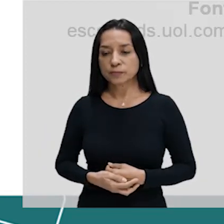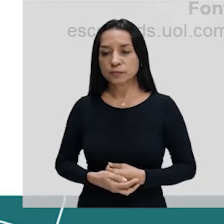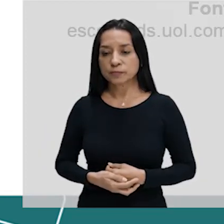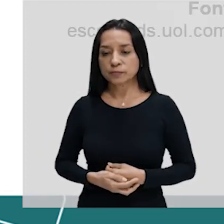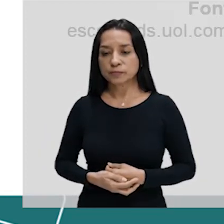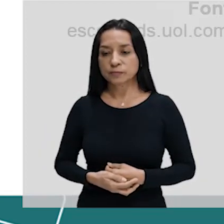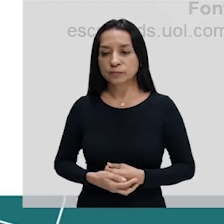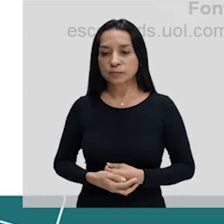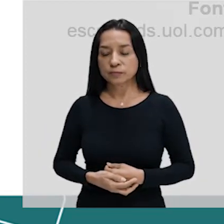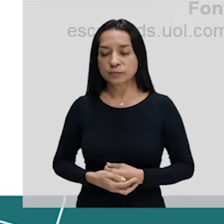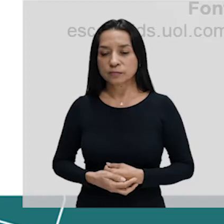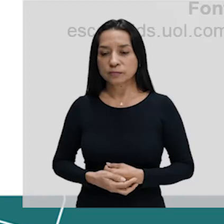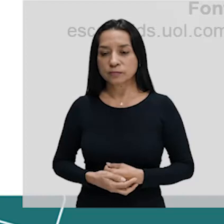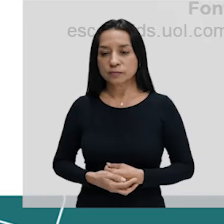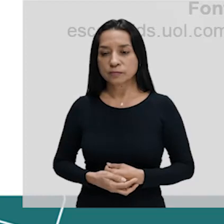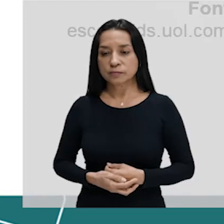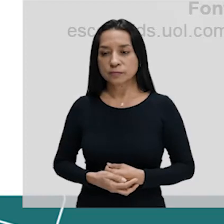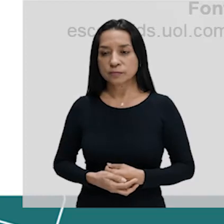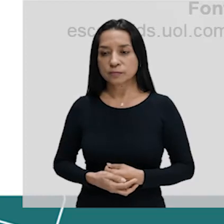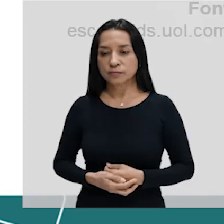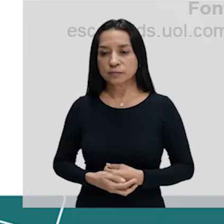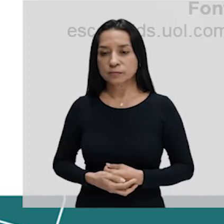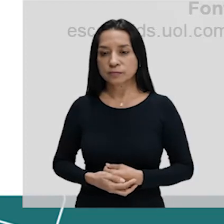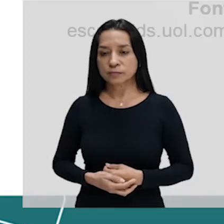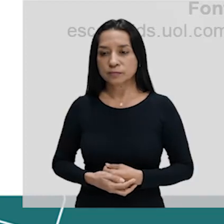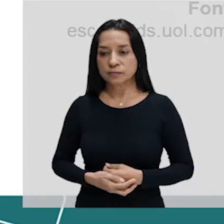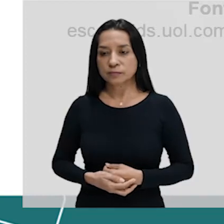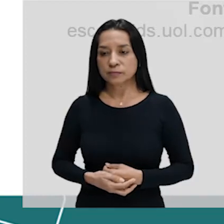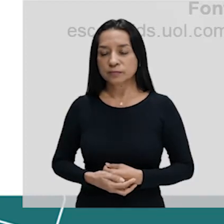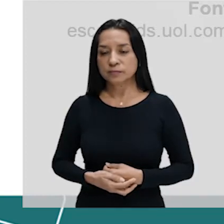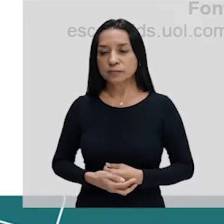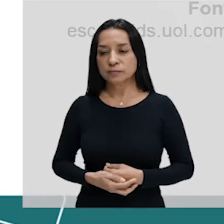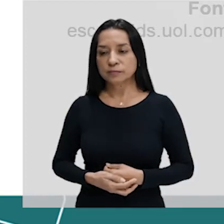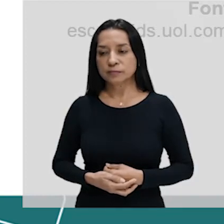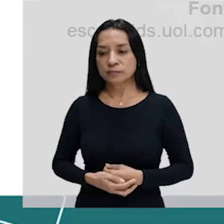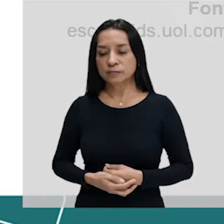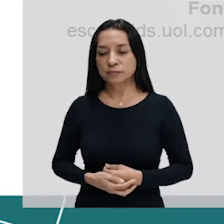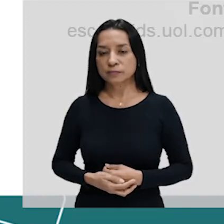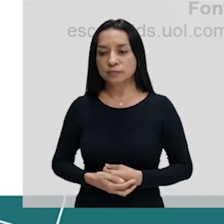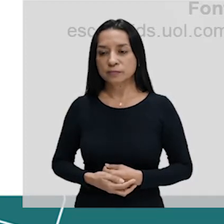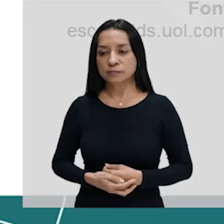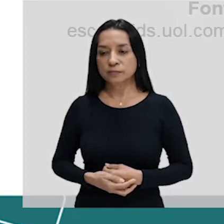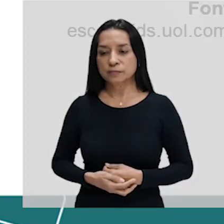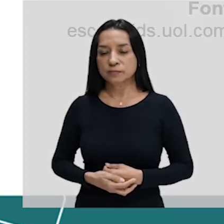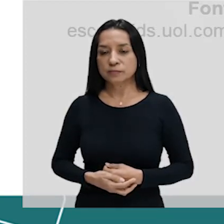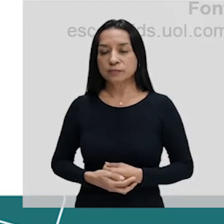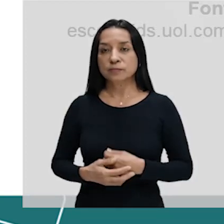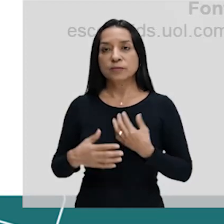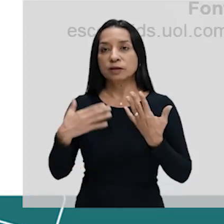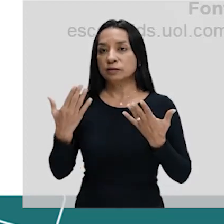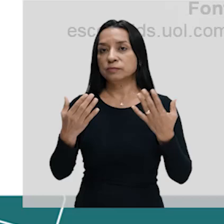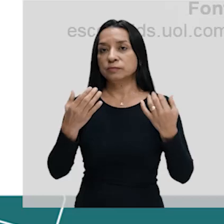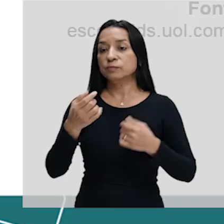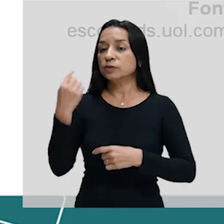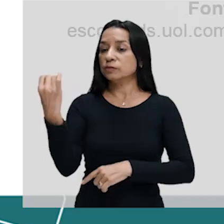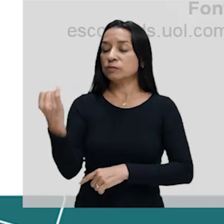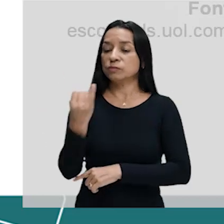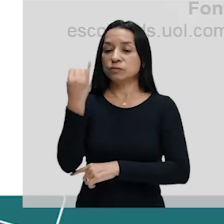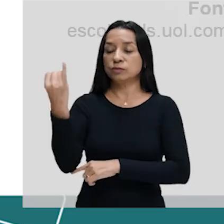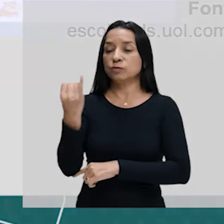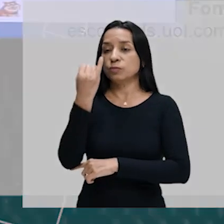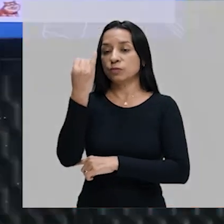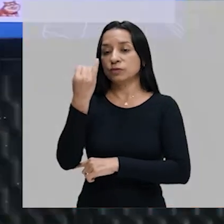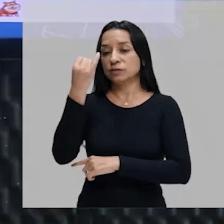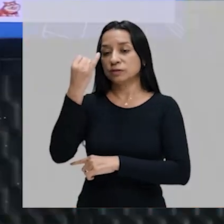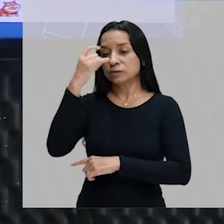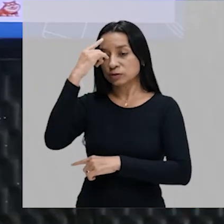são capazes de se cruzar e produzir descendentes férteis. Então, é muito importante essa ideia aqui de